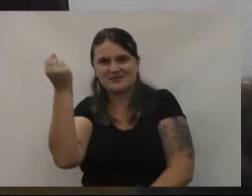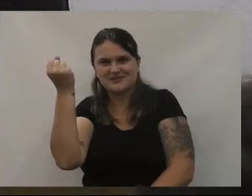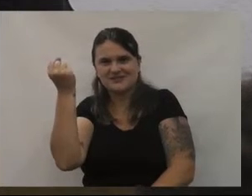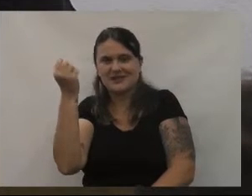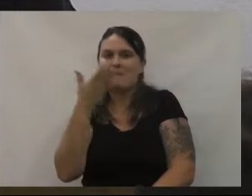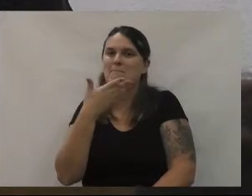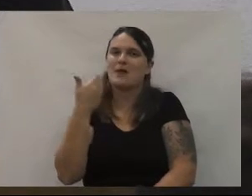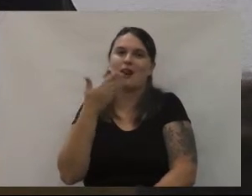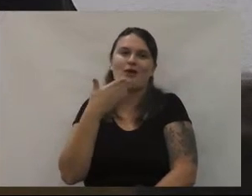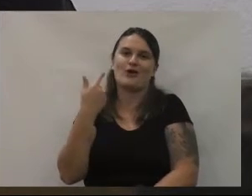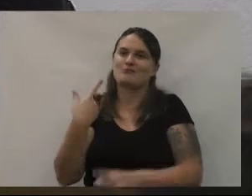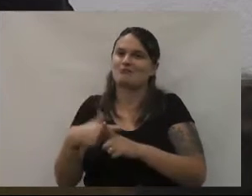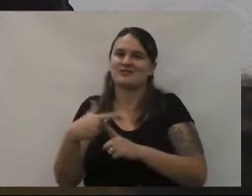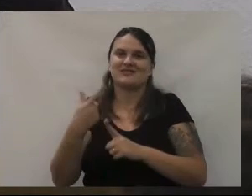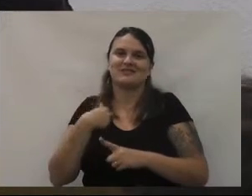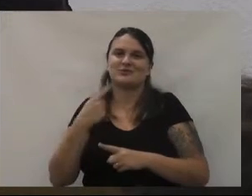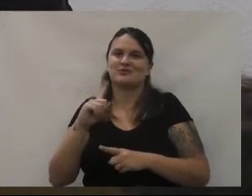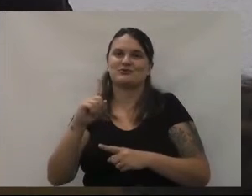dar muito